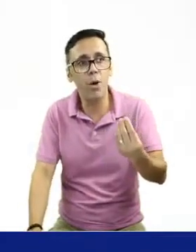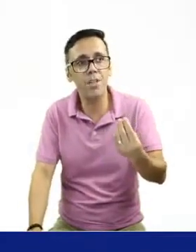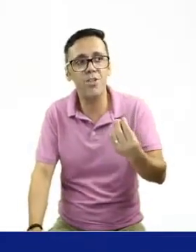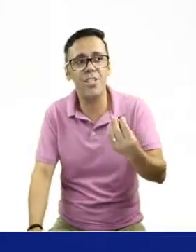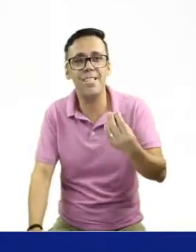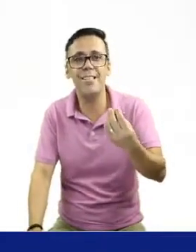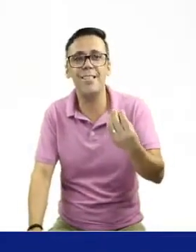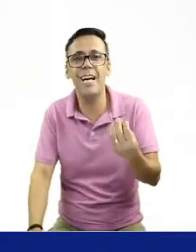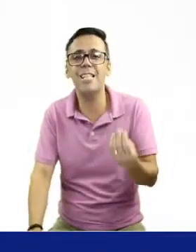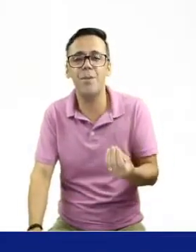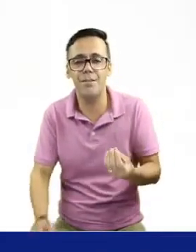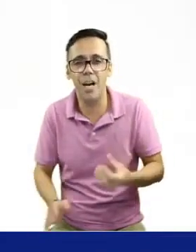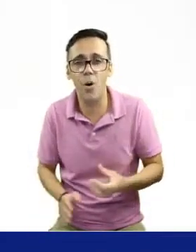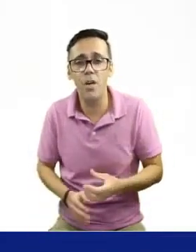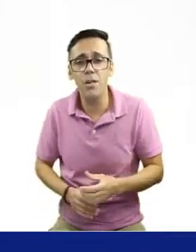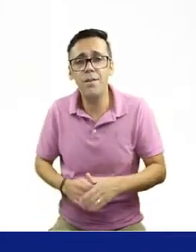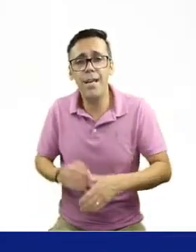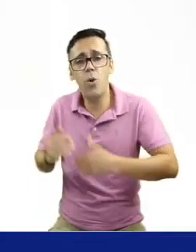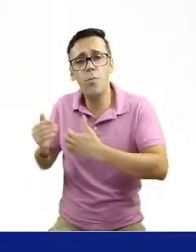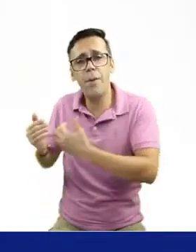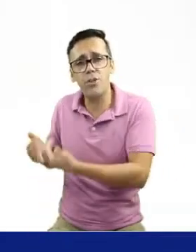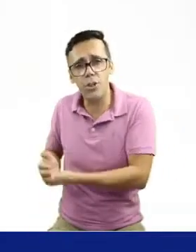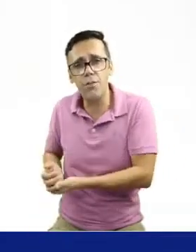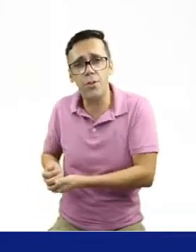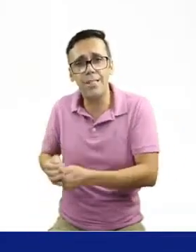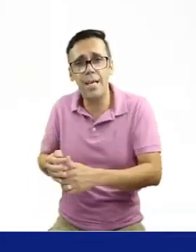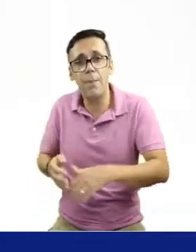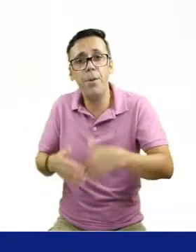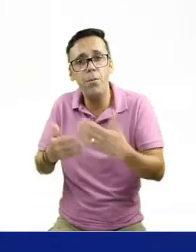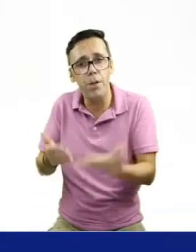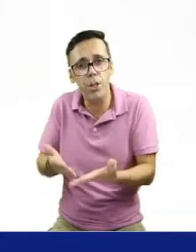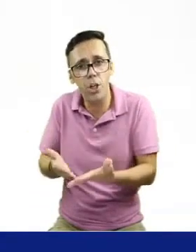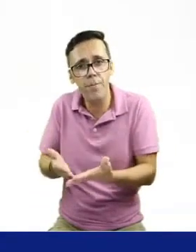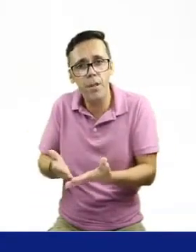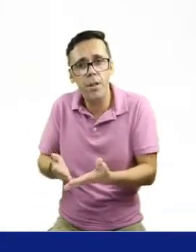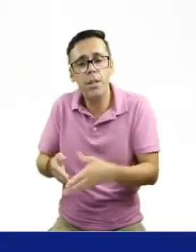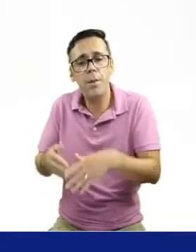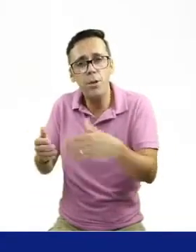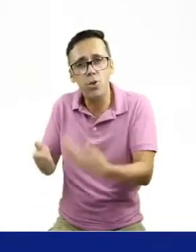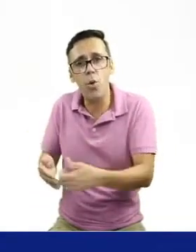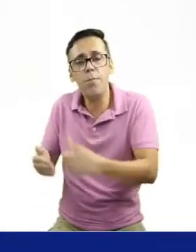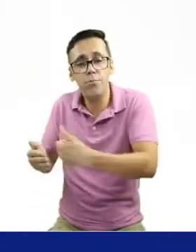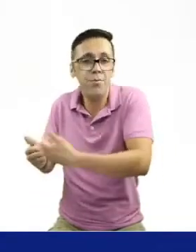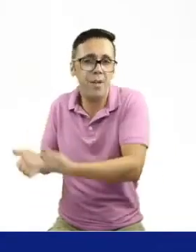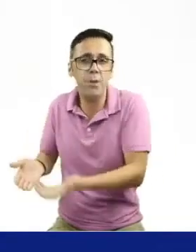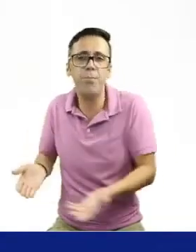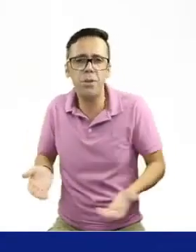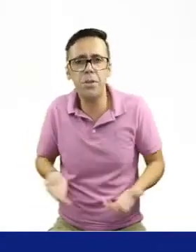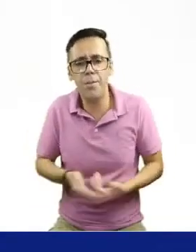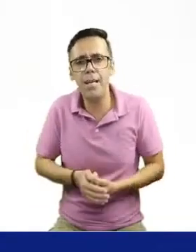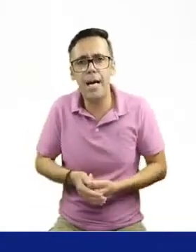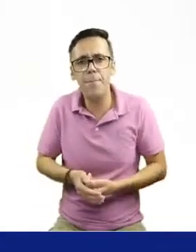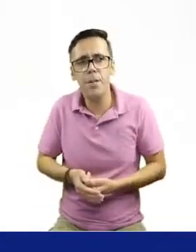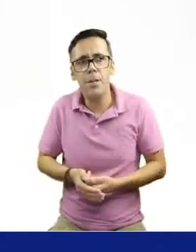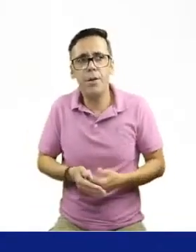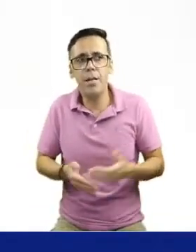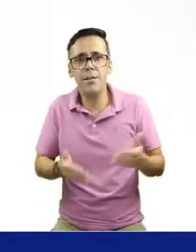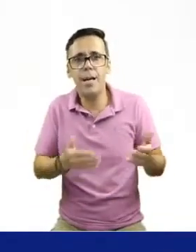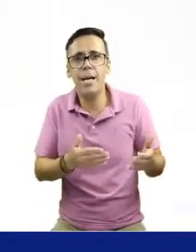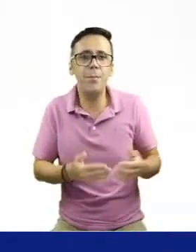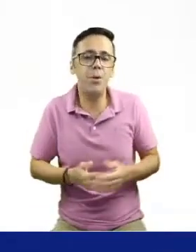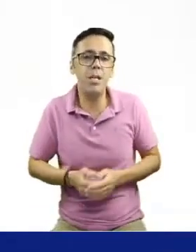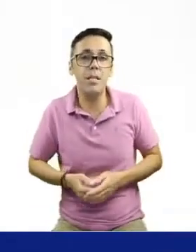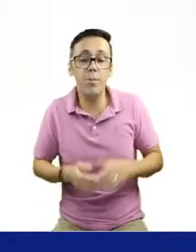essa posse de necessidade especial se era compatível né Se ela permite que a pessoa de fato posso trabalhar